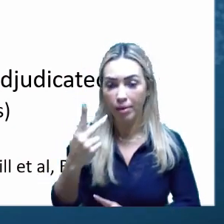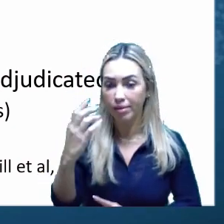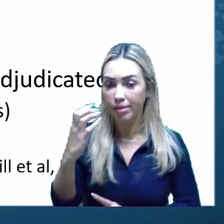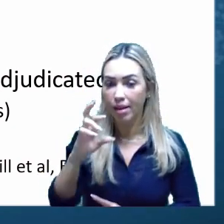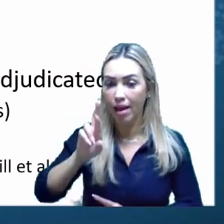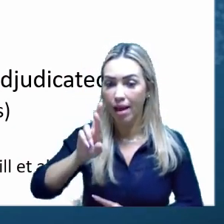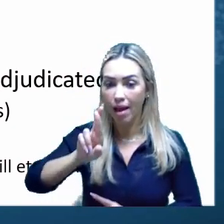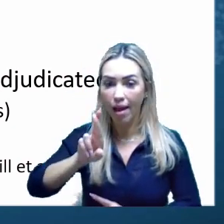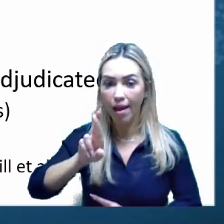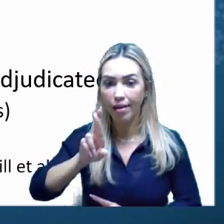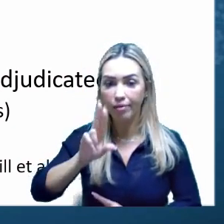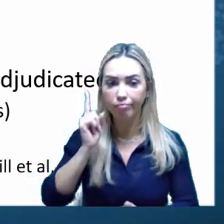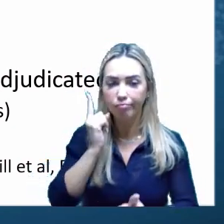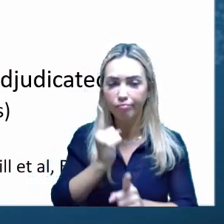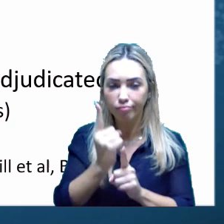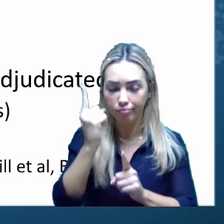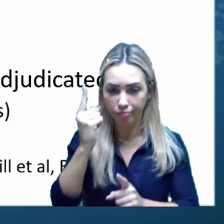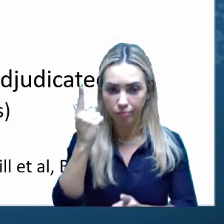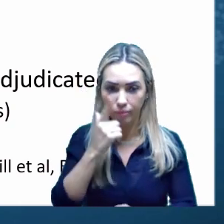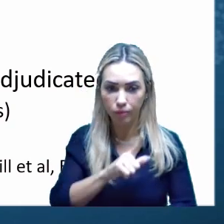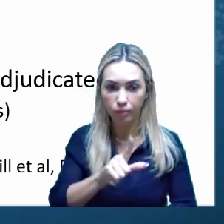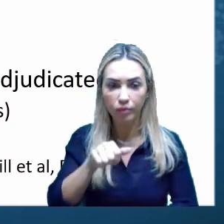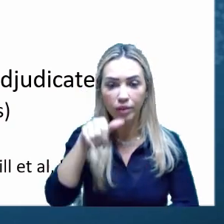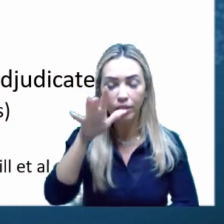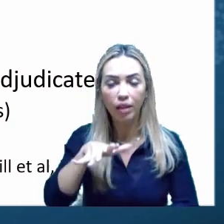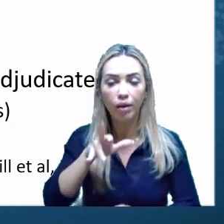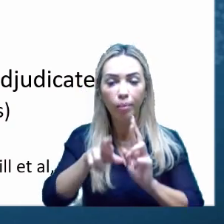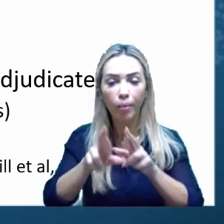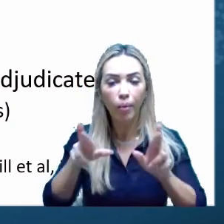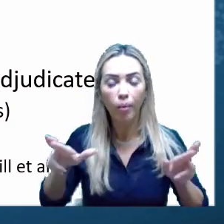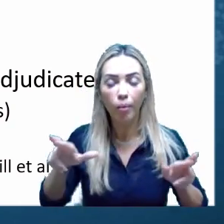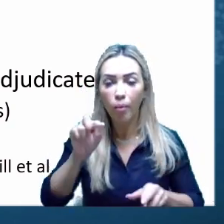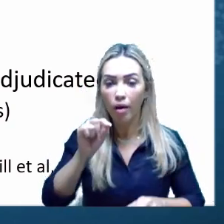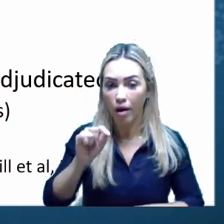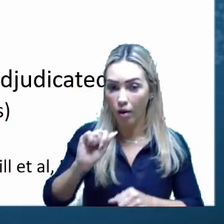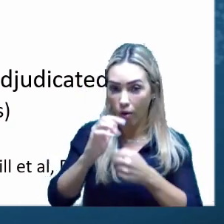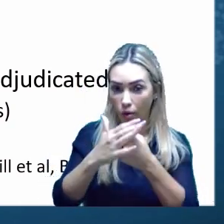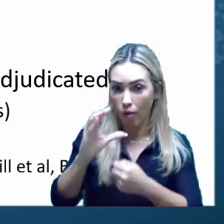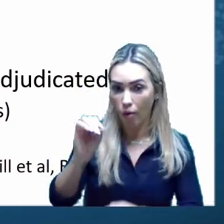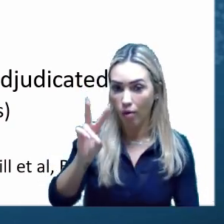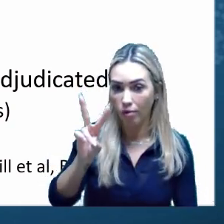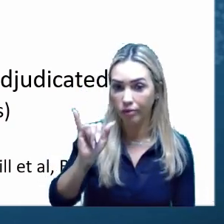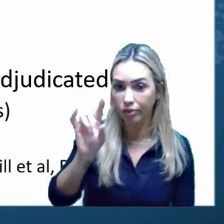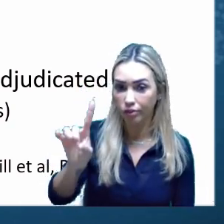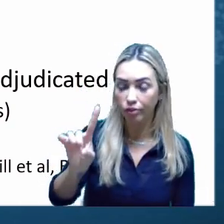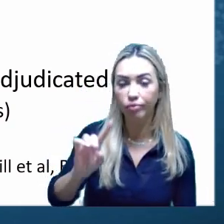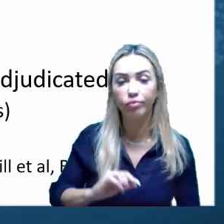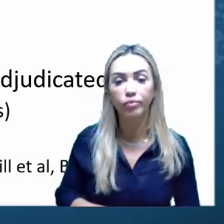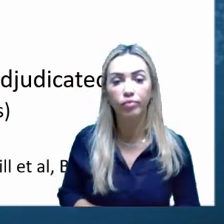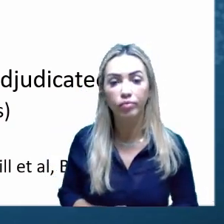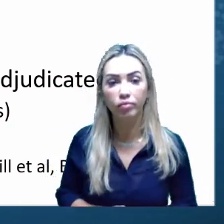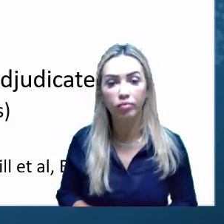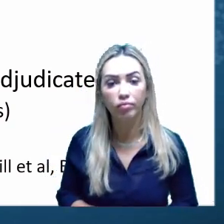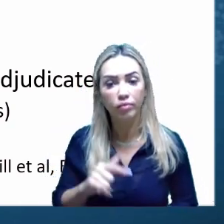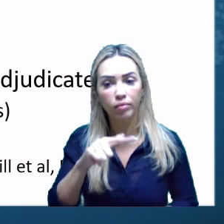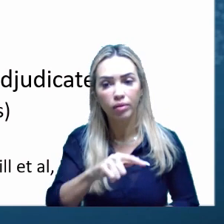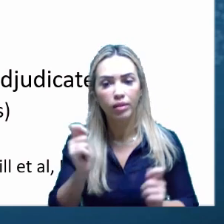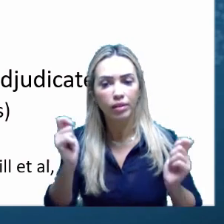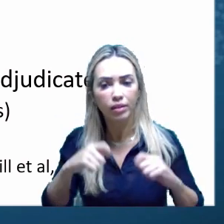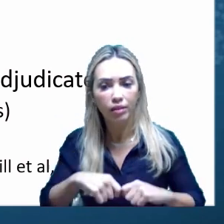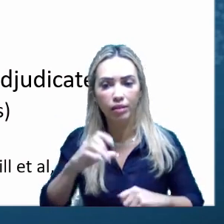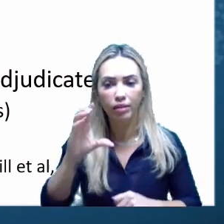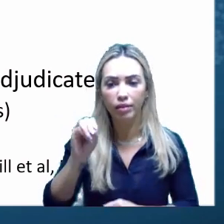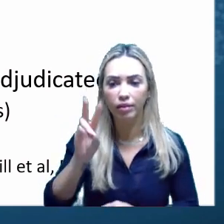decisivo que diziam que era Covid. E isso poderia ser